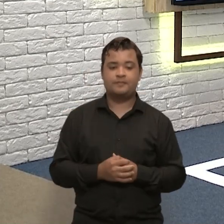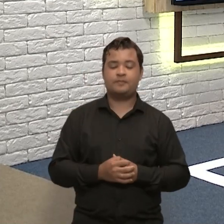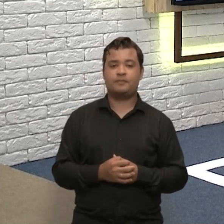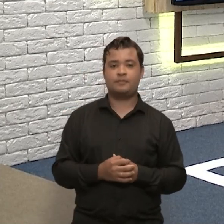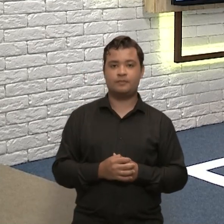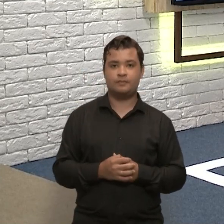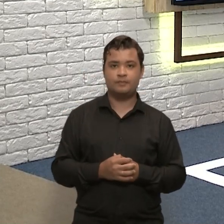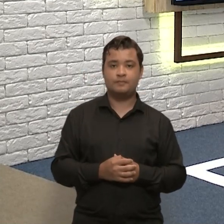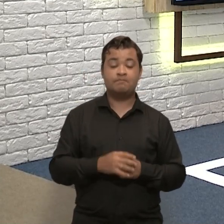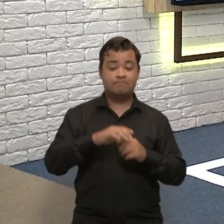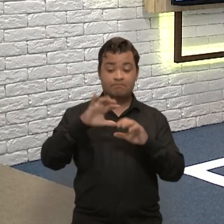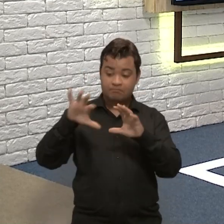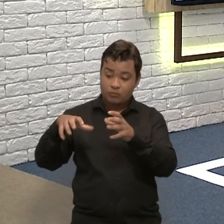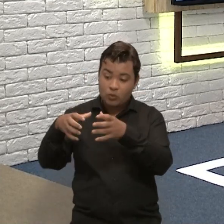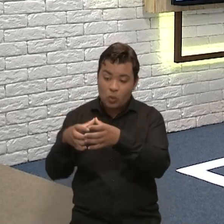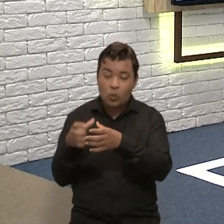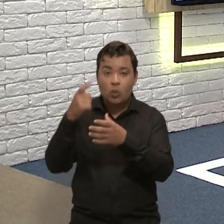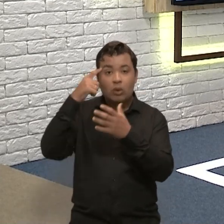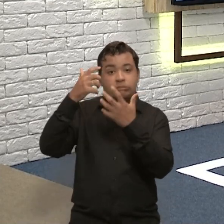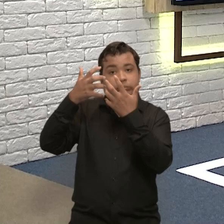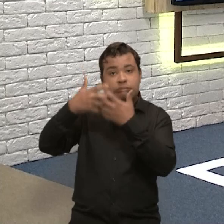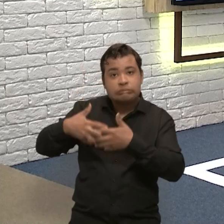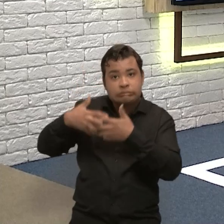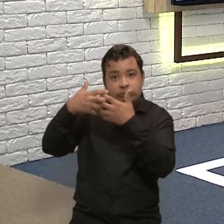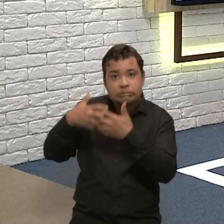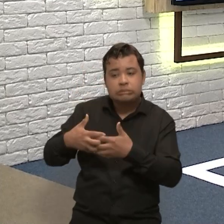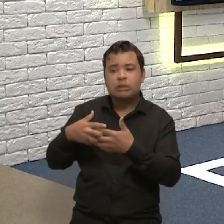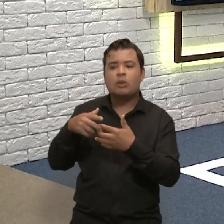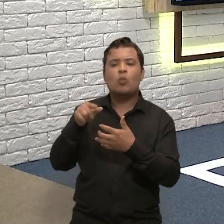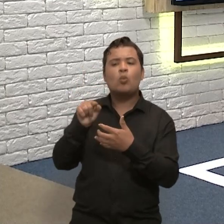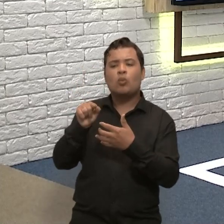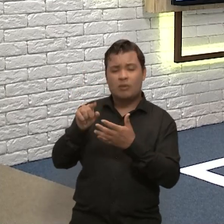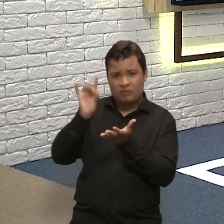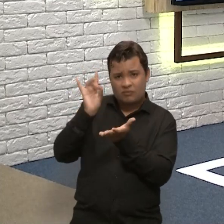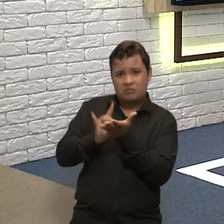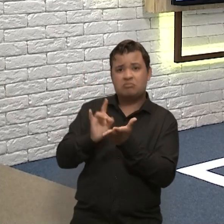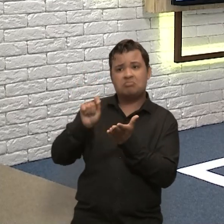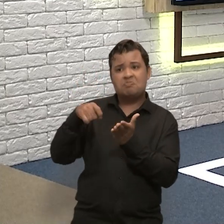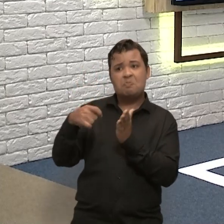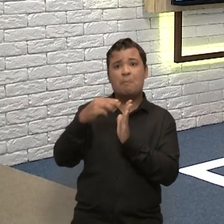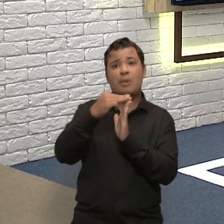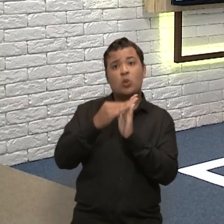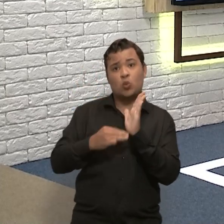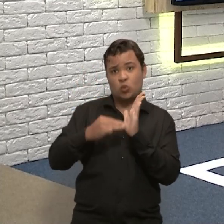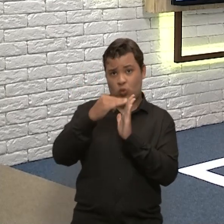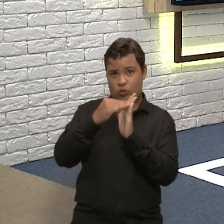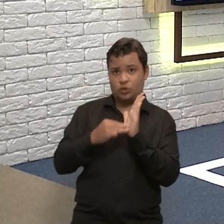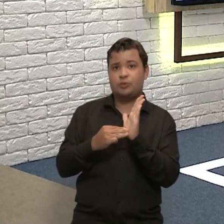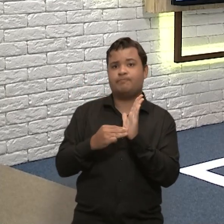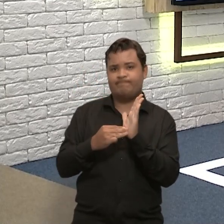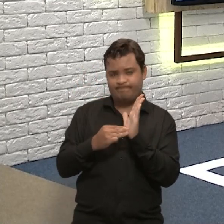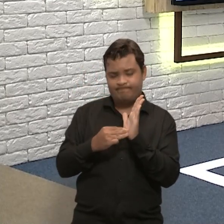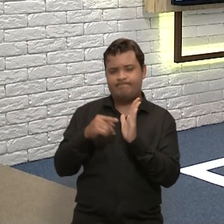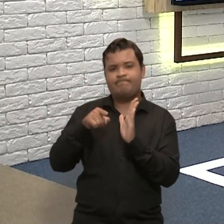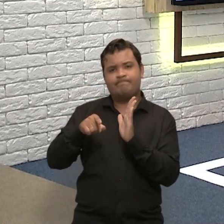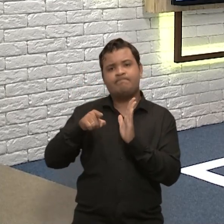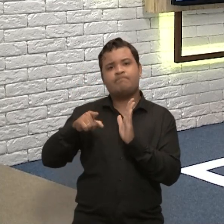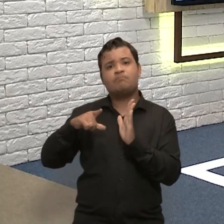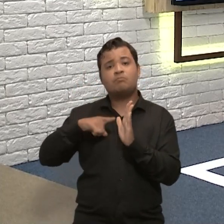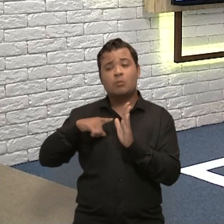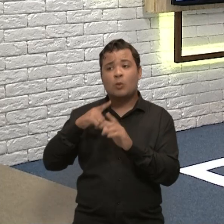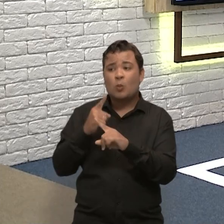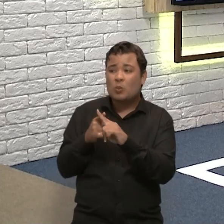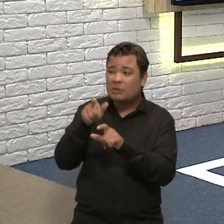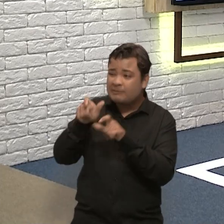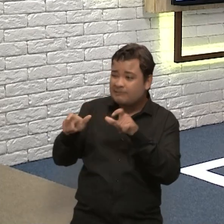grupos reflexivos são uma metodologia, né? É uma forma de